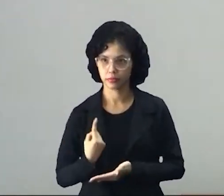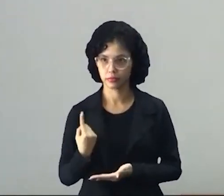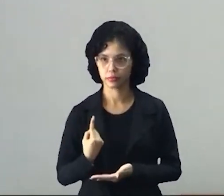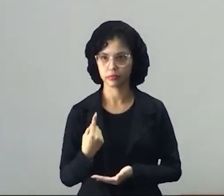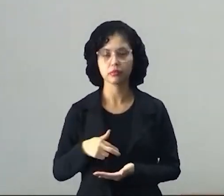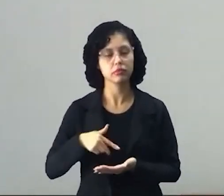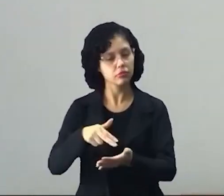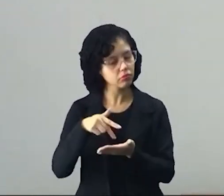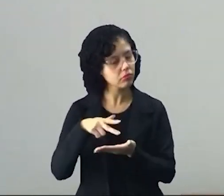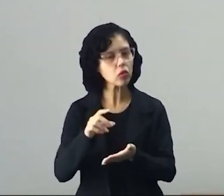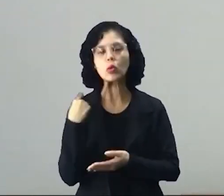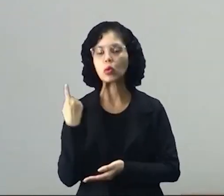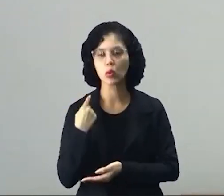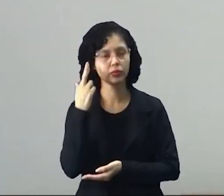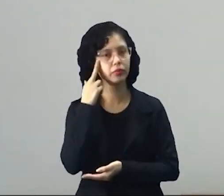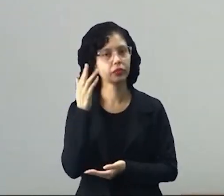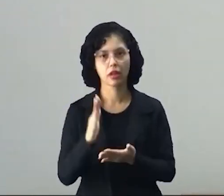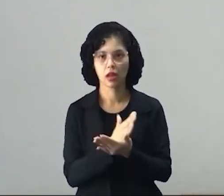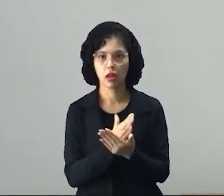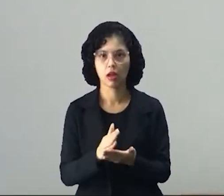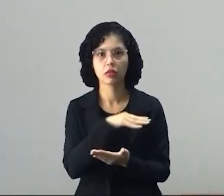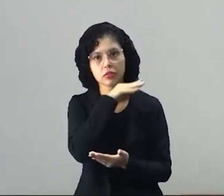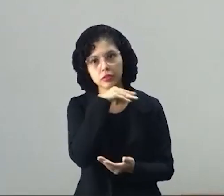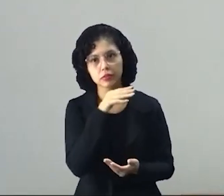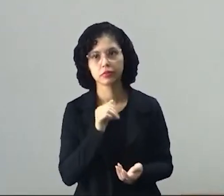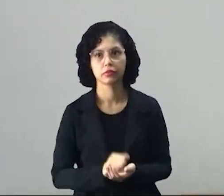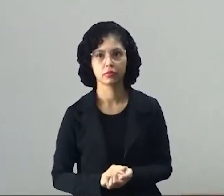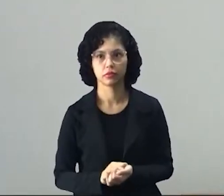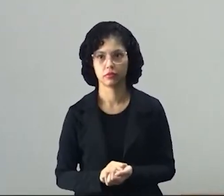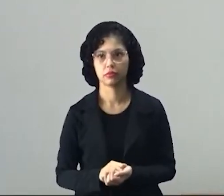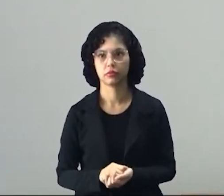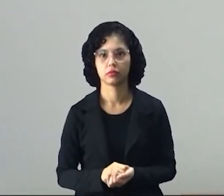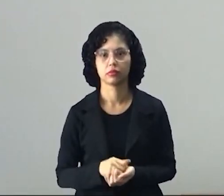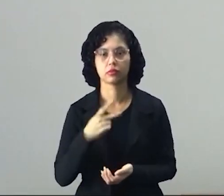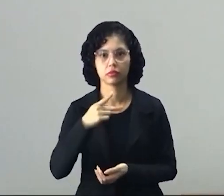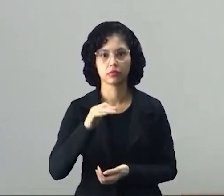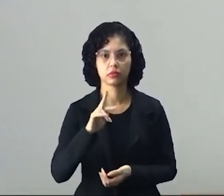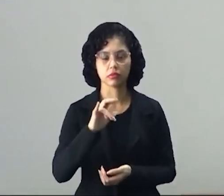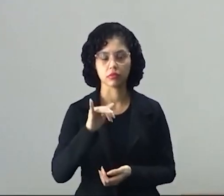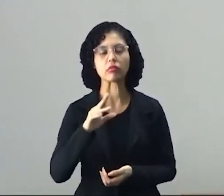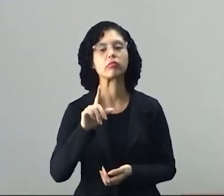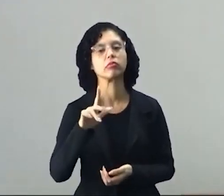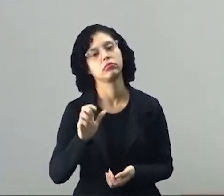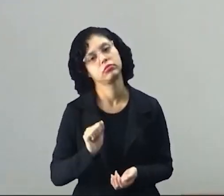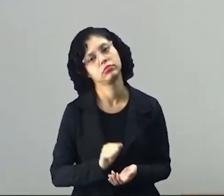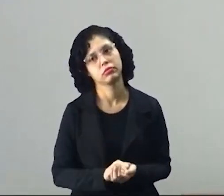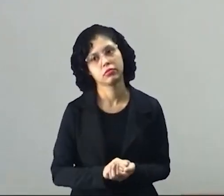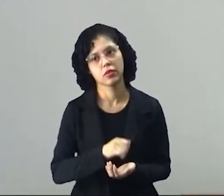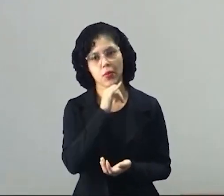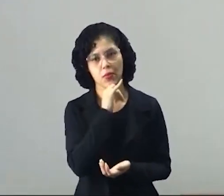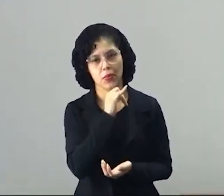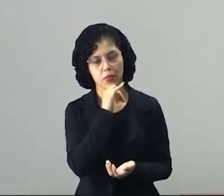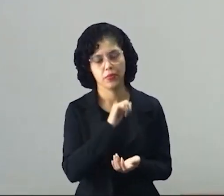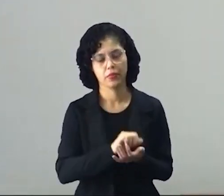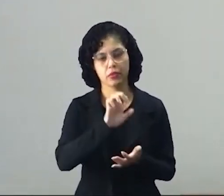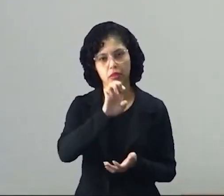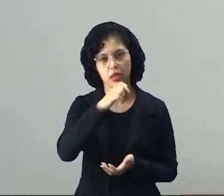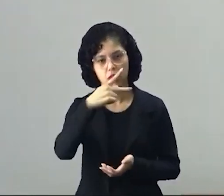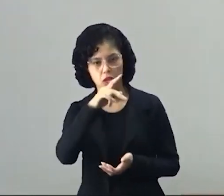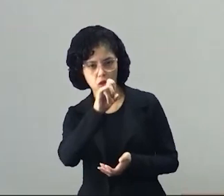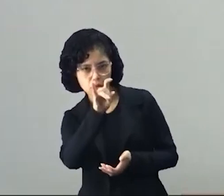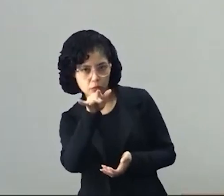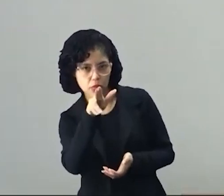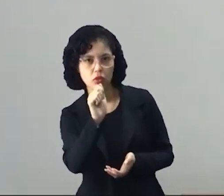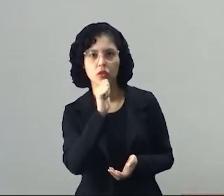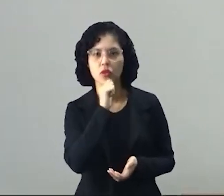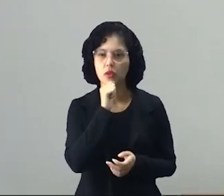locomovem sozinhos, mas a gente tem alguns animais que são sésseis, que são os mais primitivos. Por exemplo, as esponjas do mar,